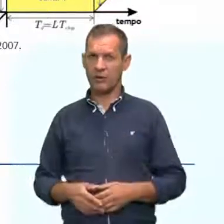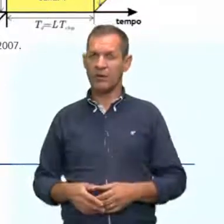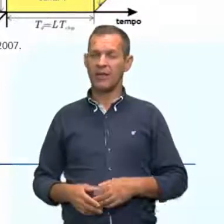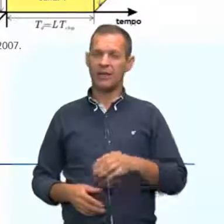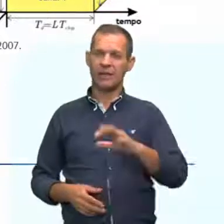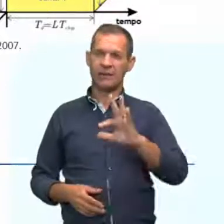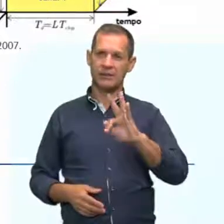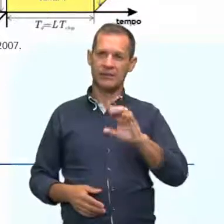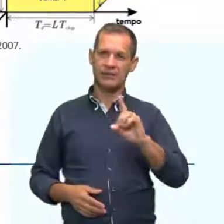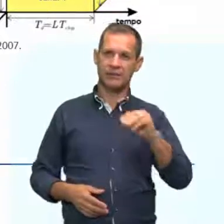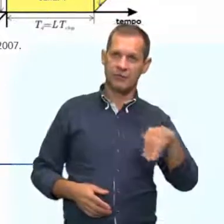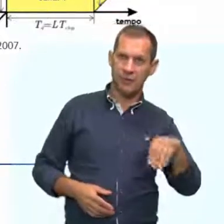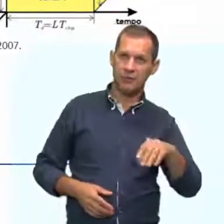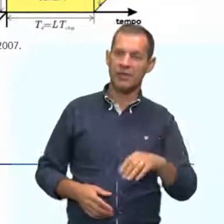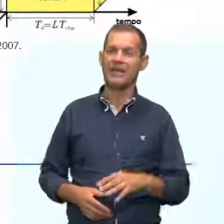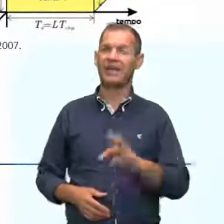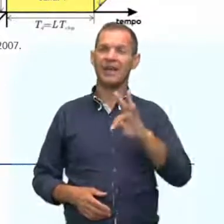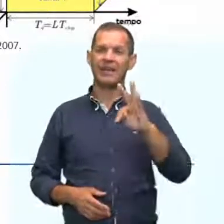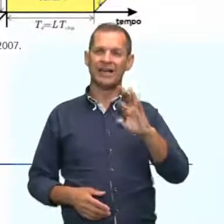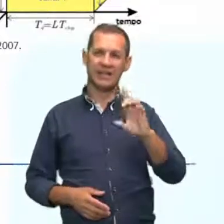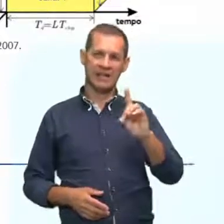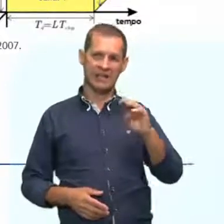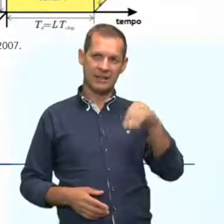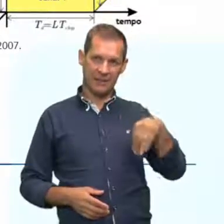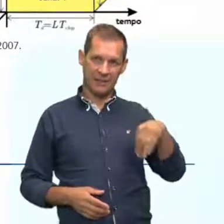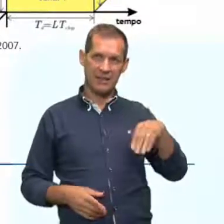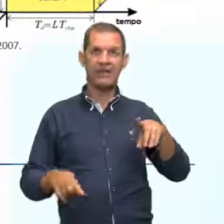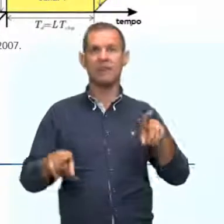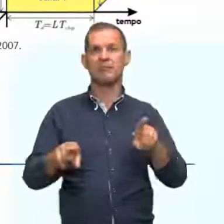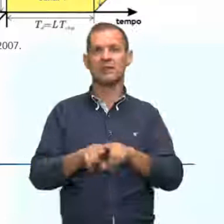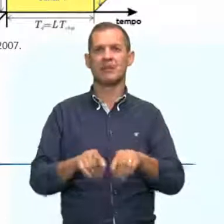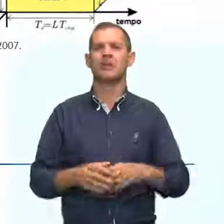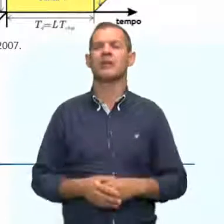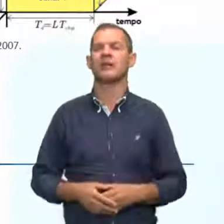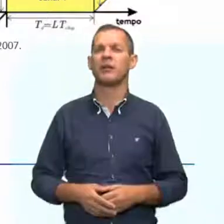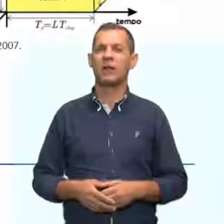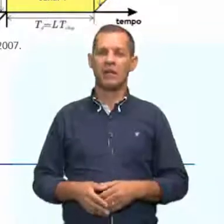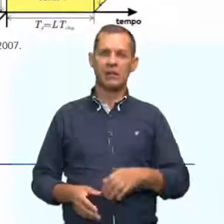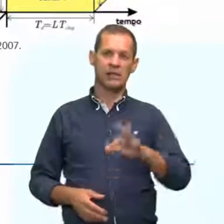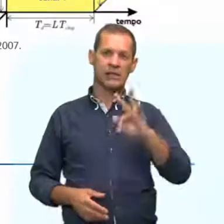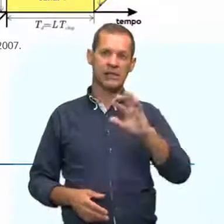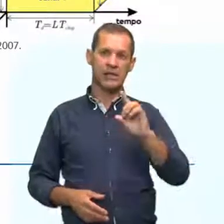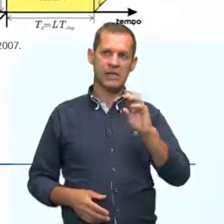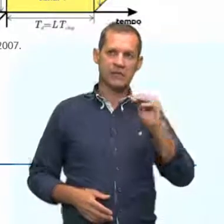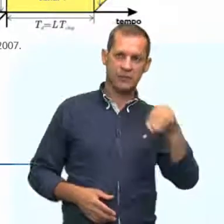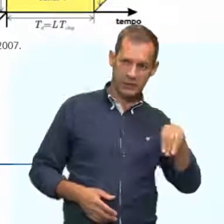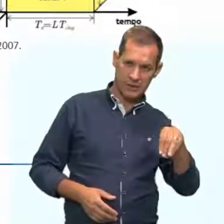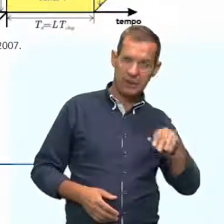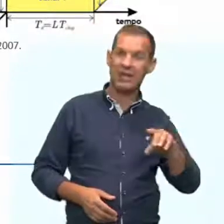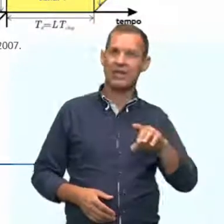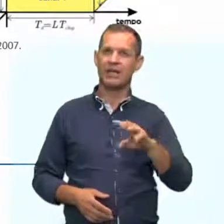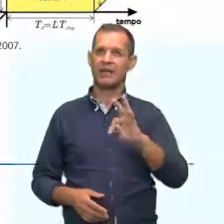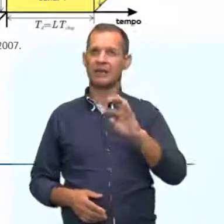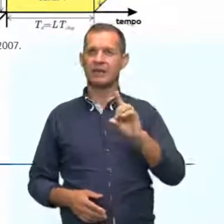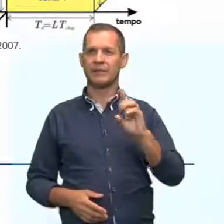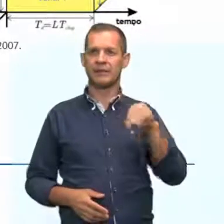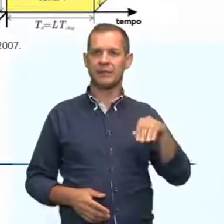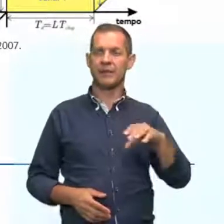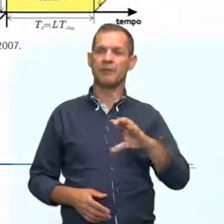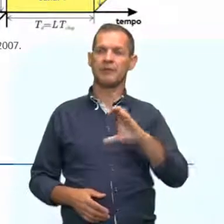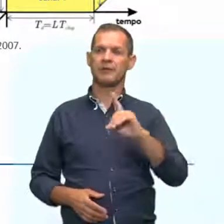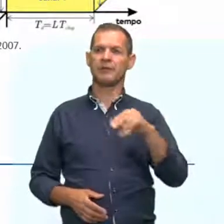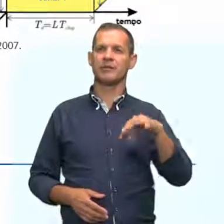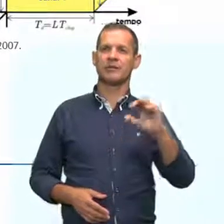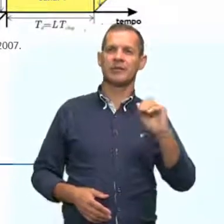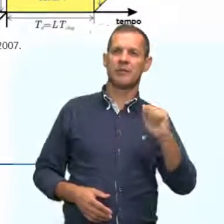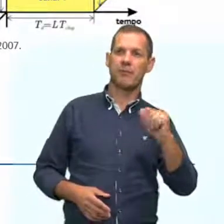por divisão de tempo, por divisão de frequência, aqui, ó, por divisão de frequência, por divisão de tempo e por